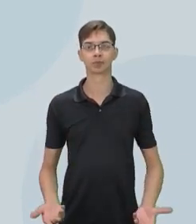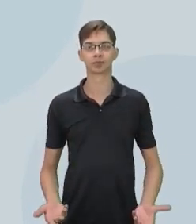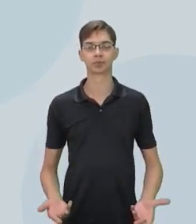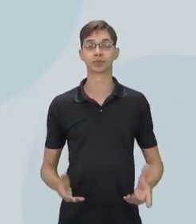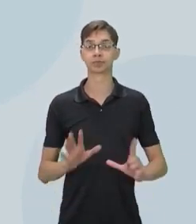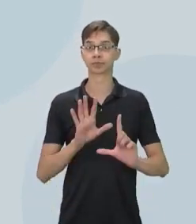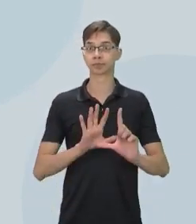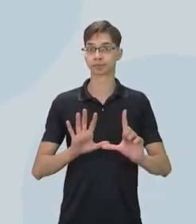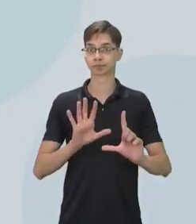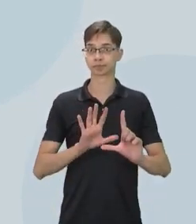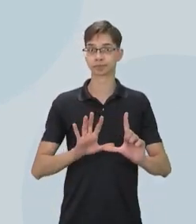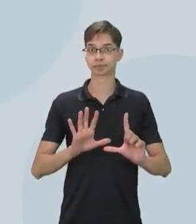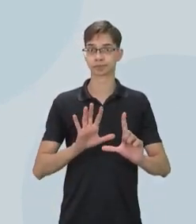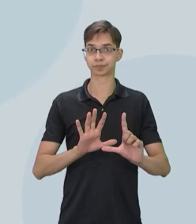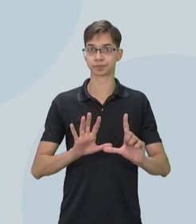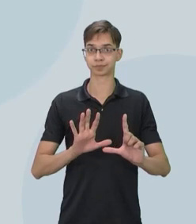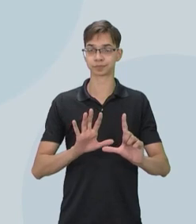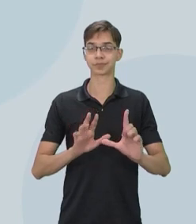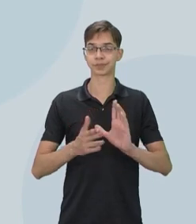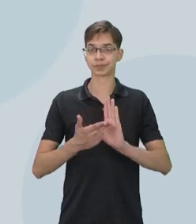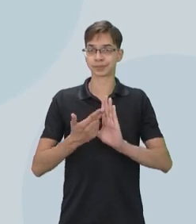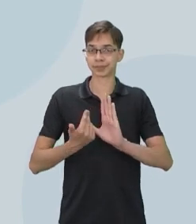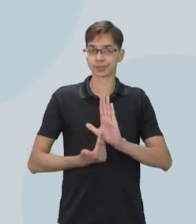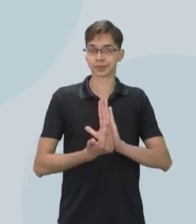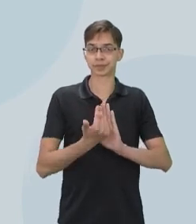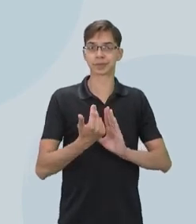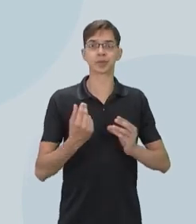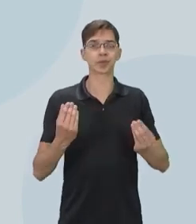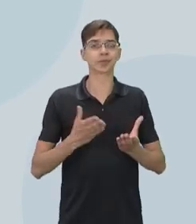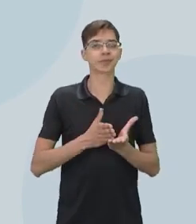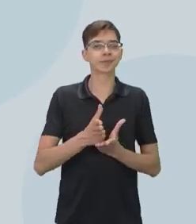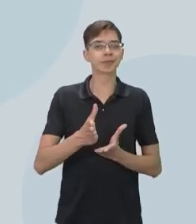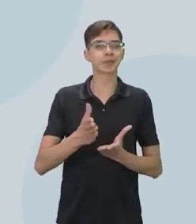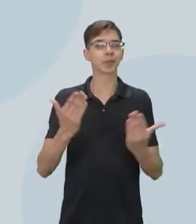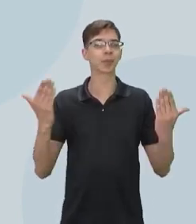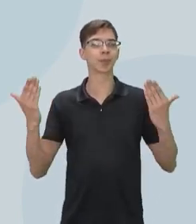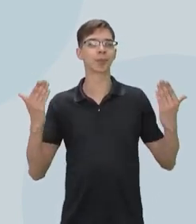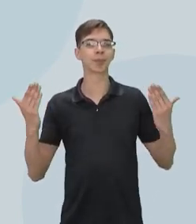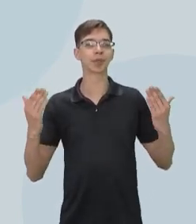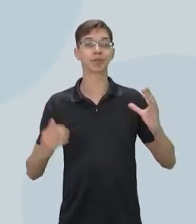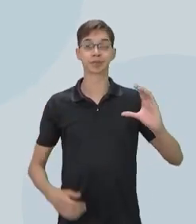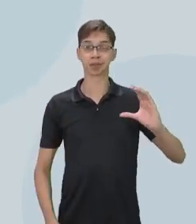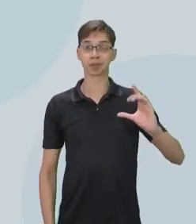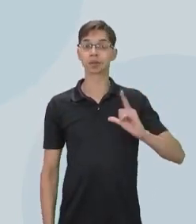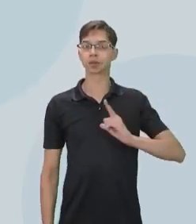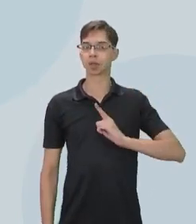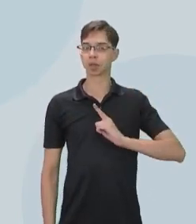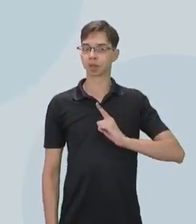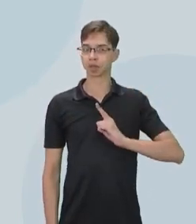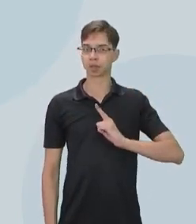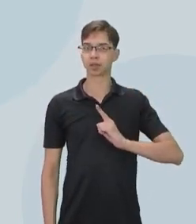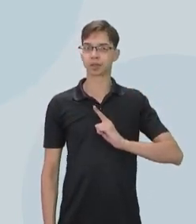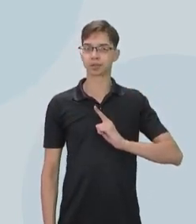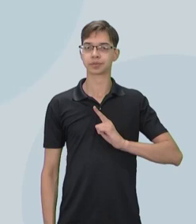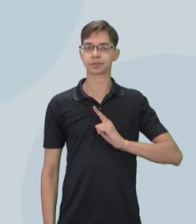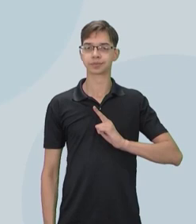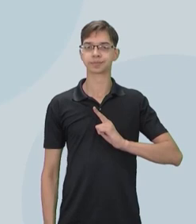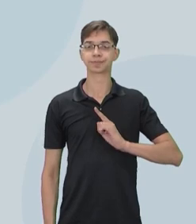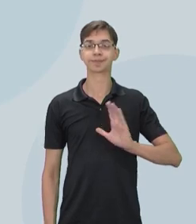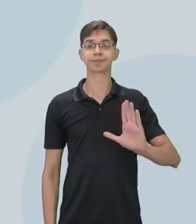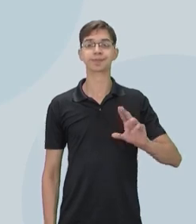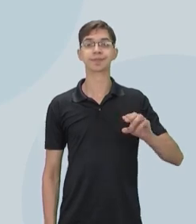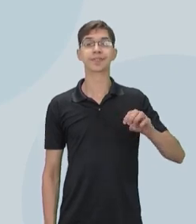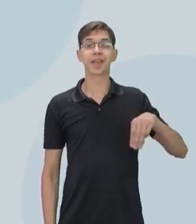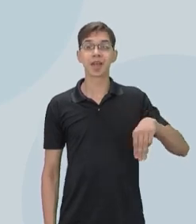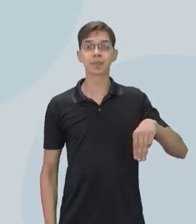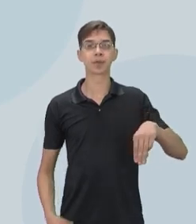ilustração com esse circuito, a gente pode, né, que o C aqui a gente tem, mas que o M aqui a gente não